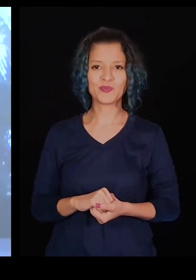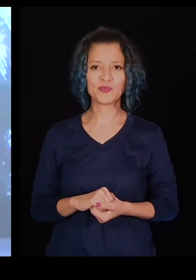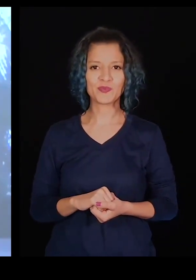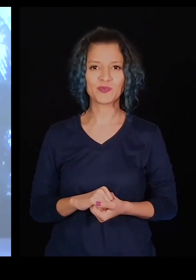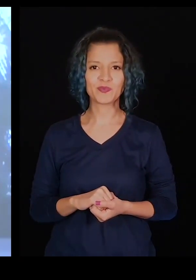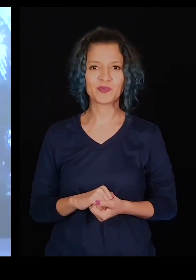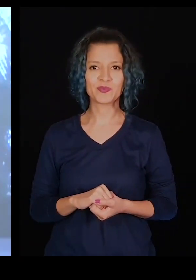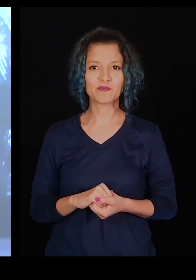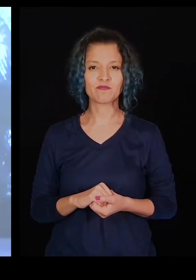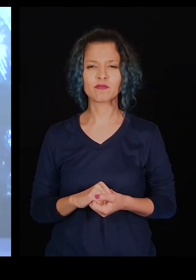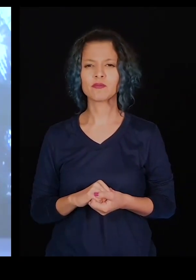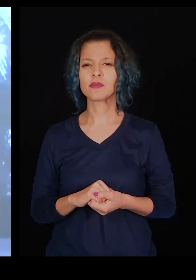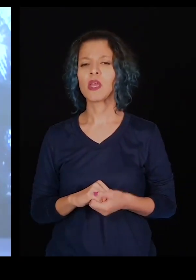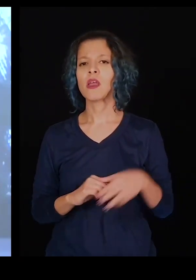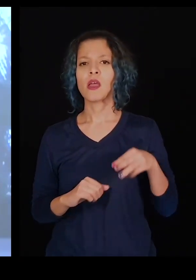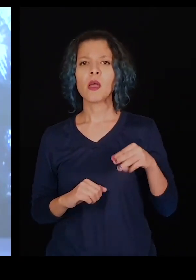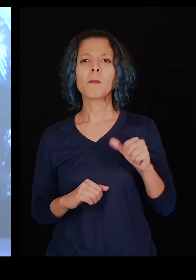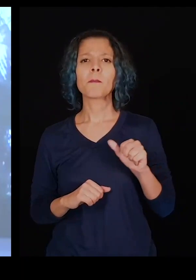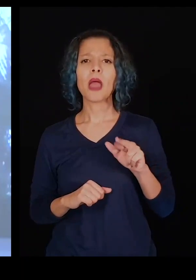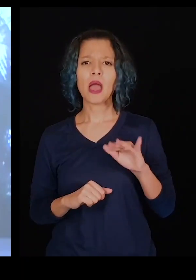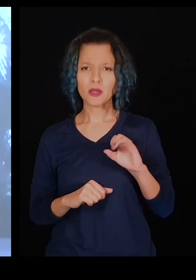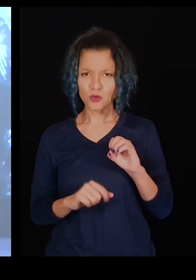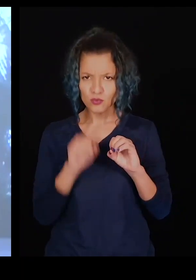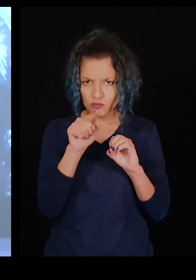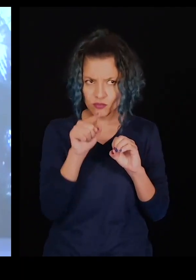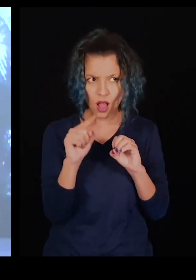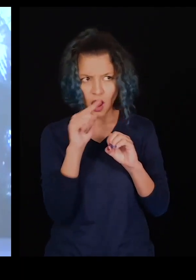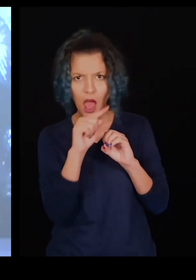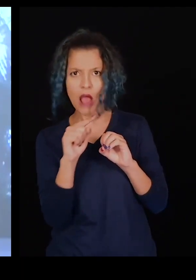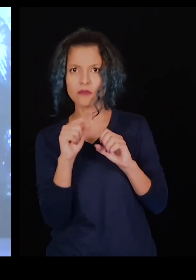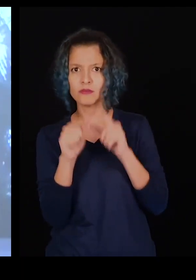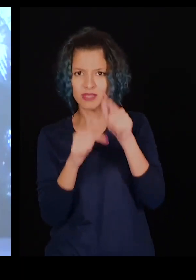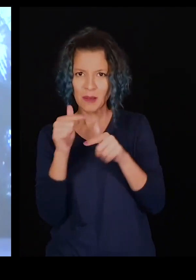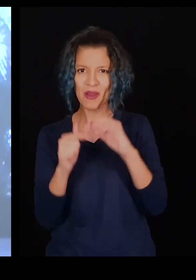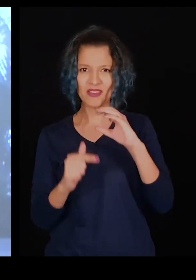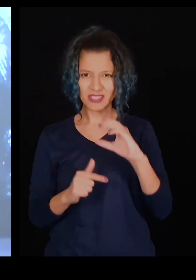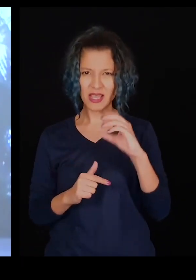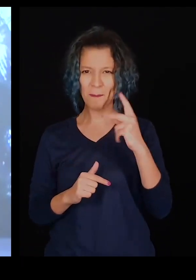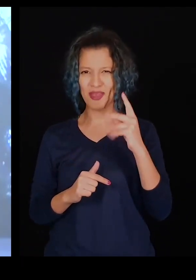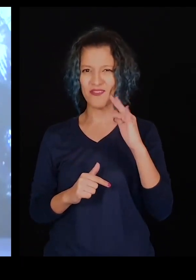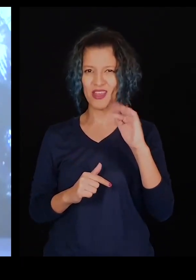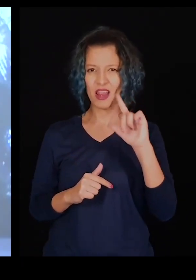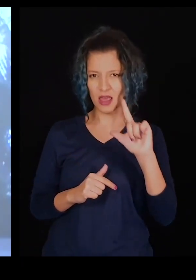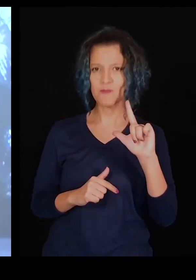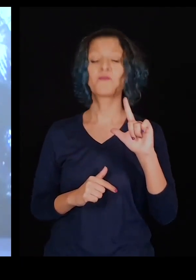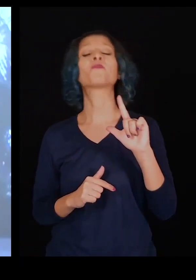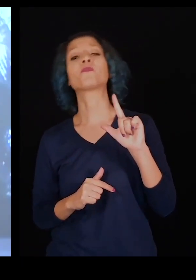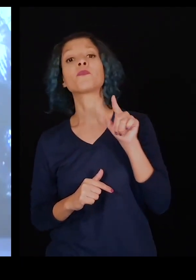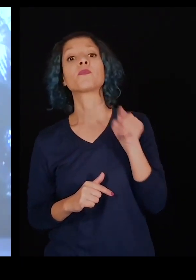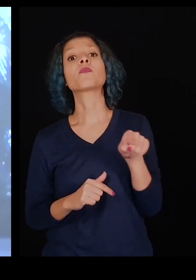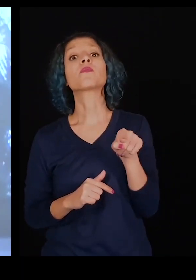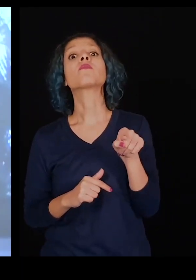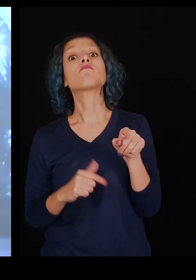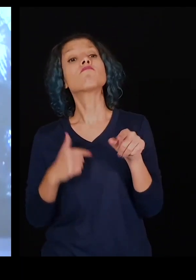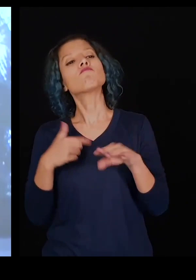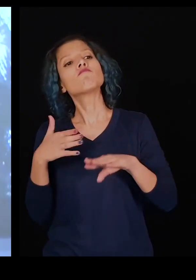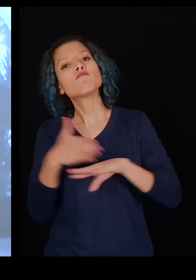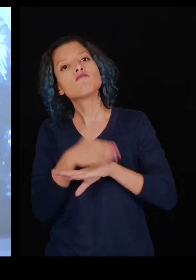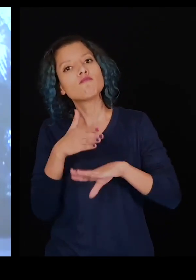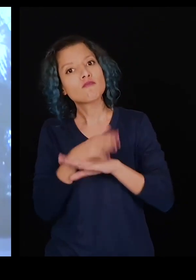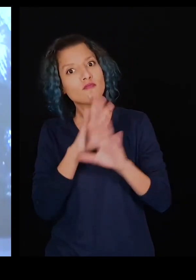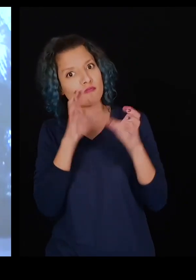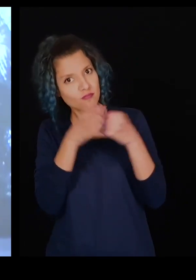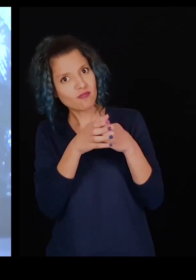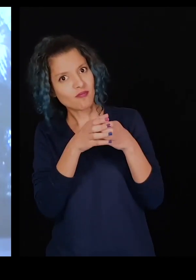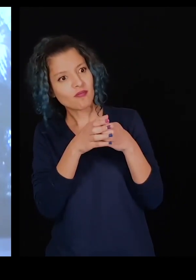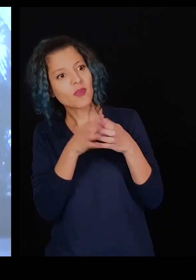na CPFL, né? Eu até acompanho mais de perto, porque tenho o privilégio de fazer parte do conselho. Eu